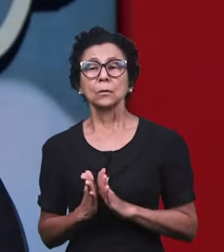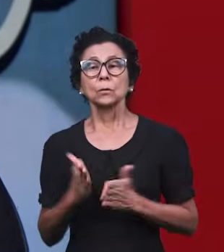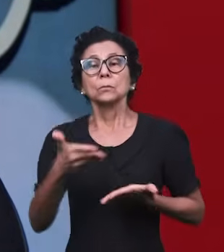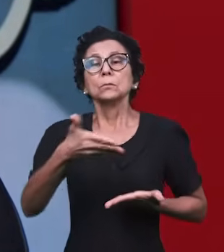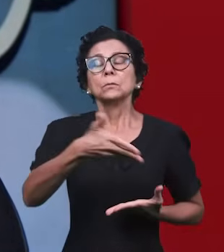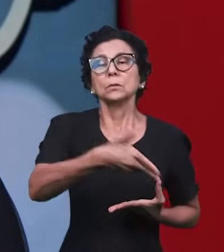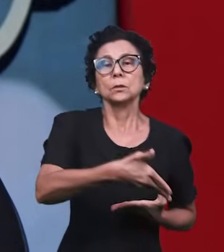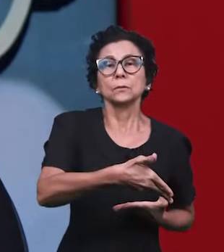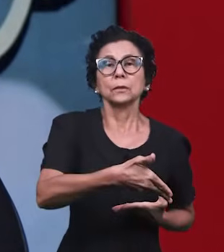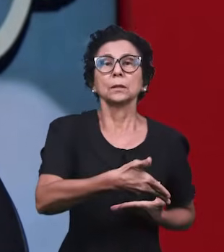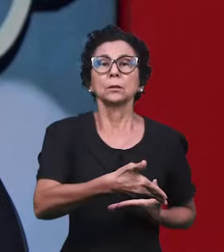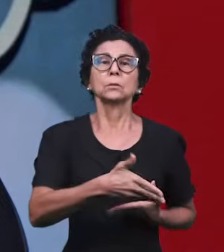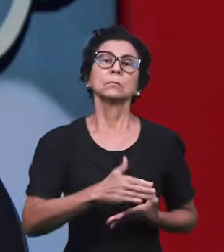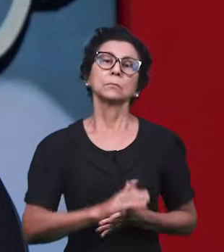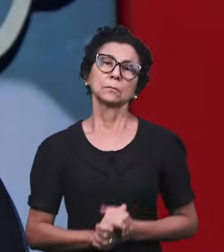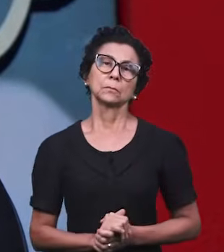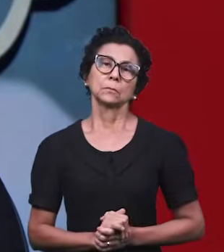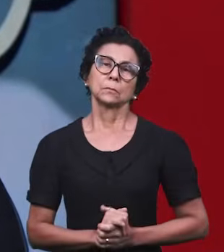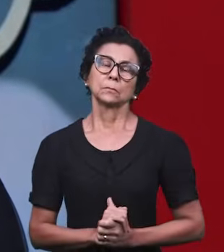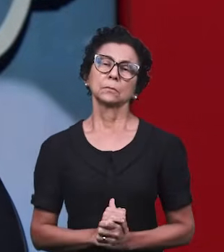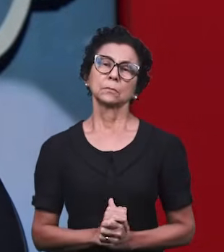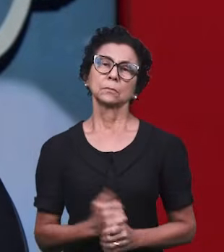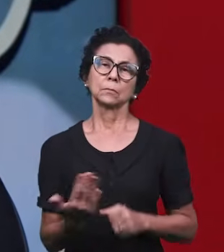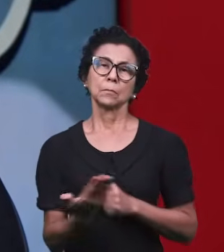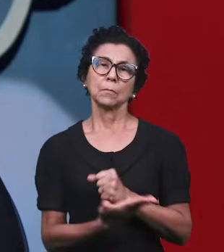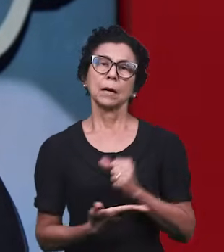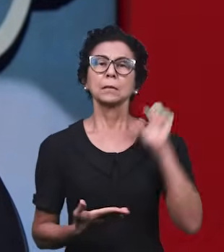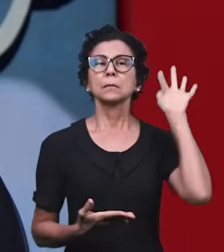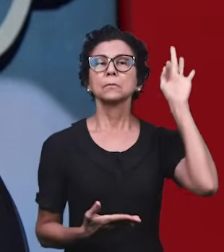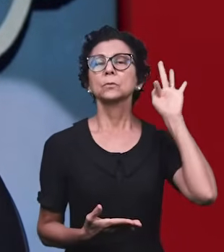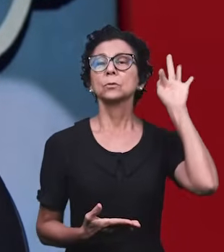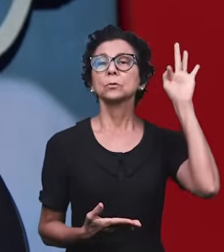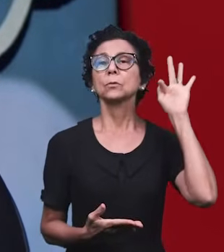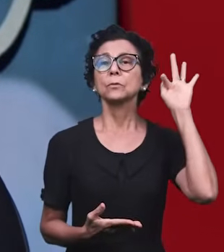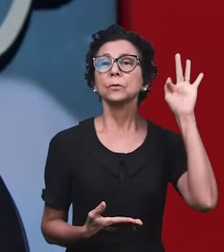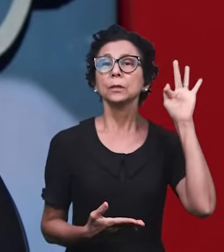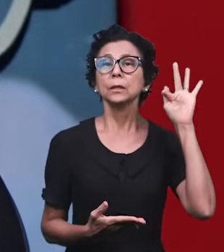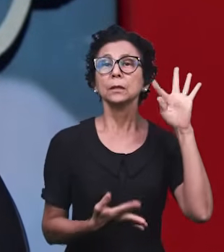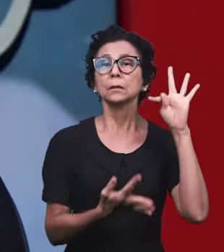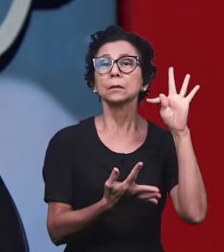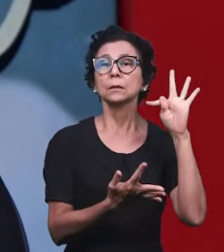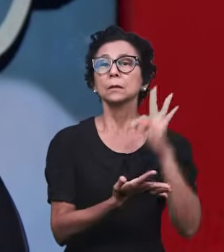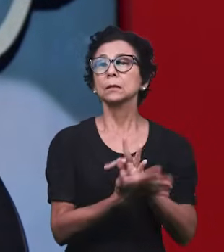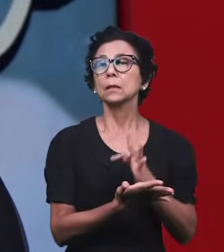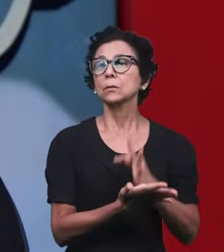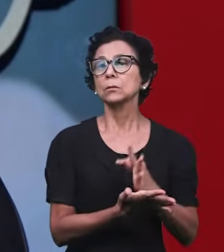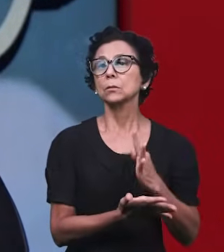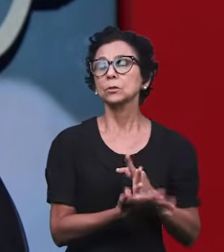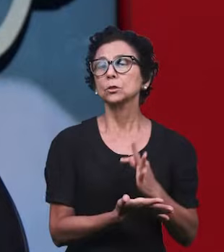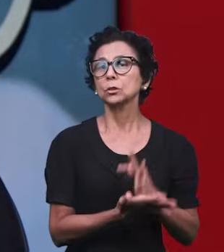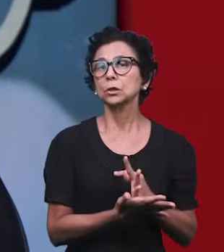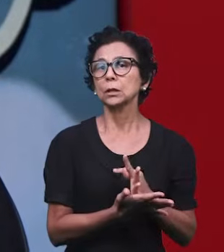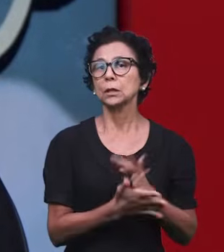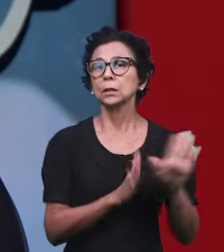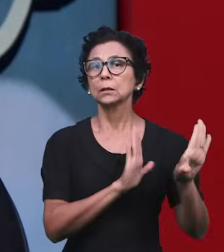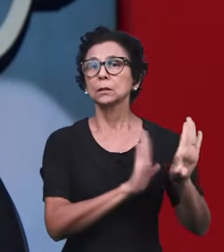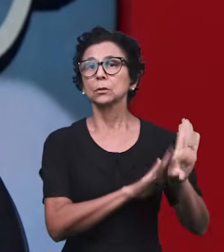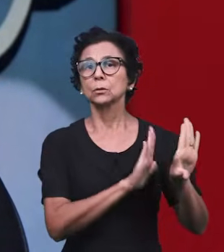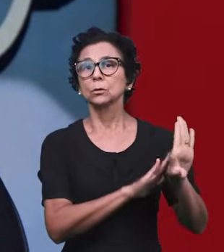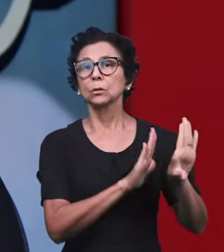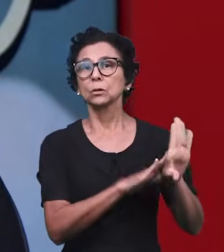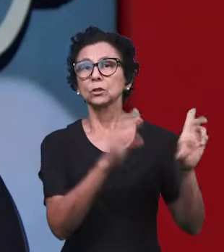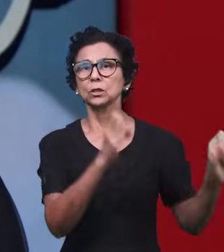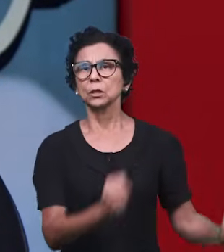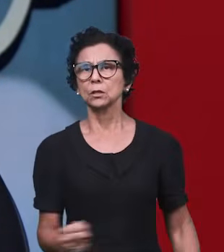da própria igreja baseada na filosofia e numa teologia, ou seja, numa ideologia de poder que, a partir